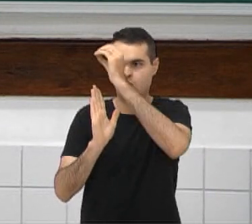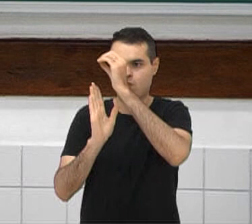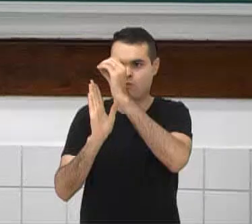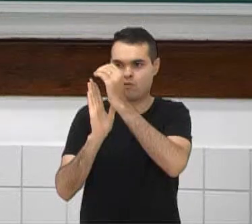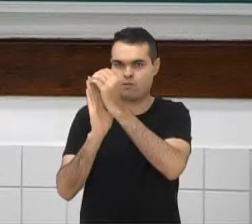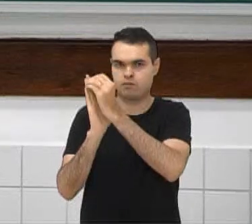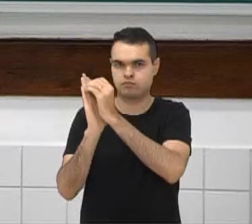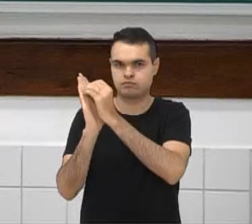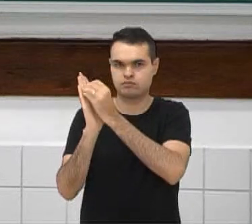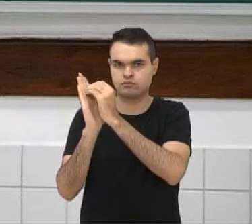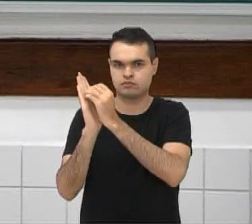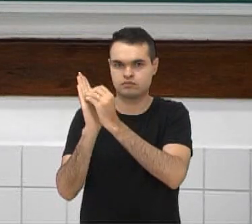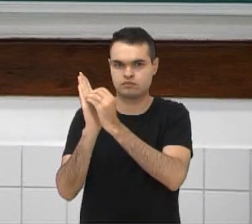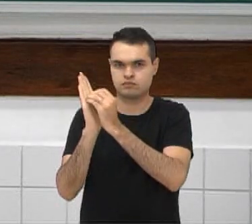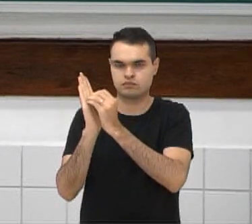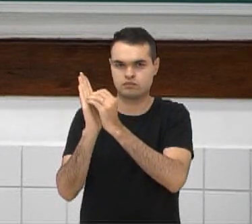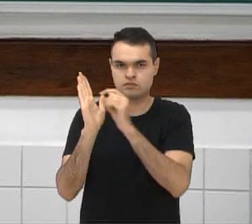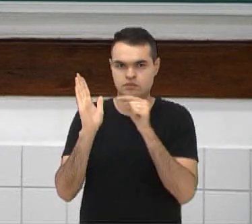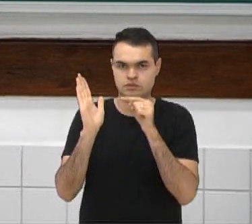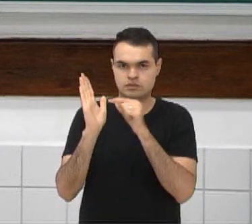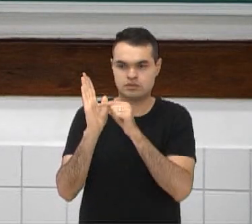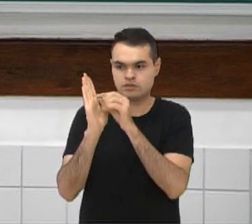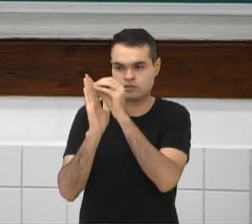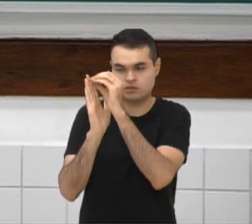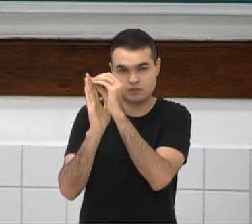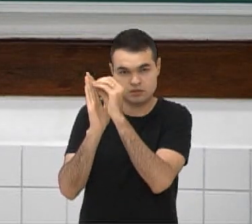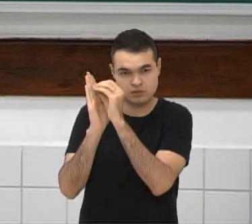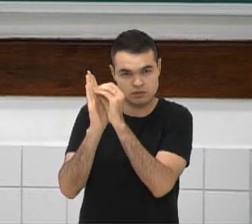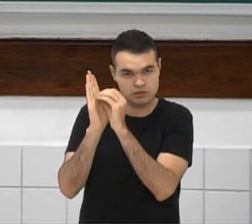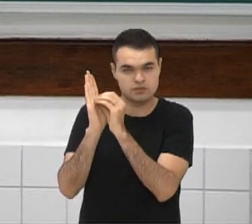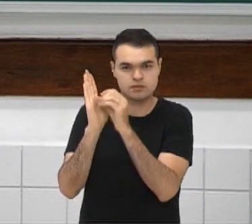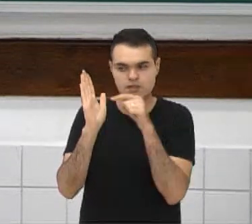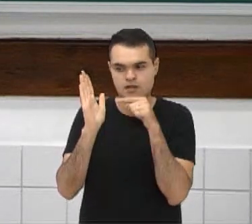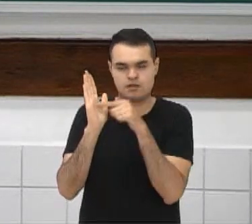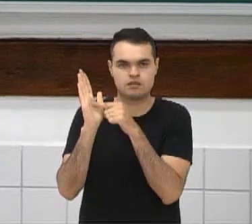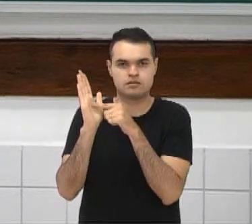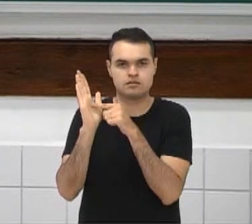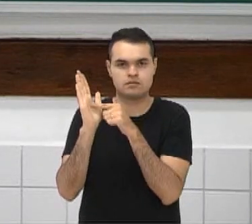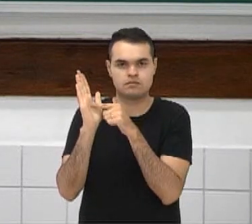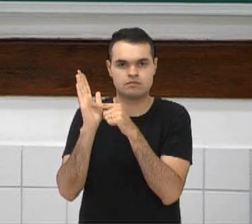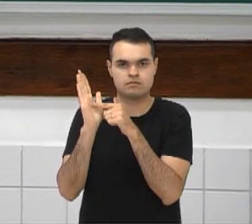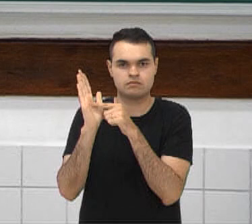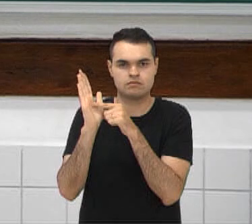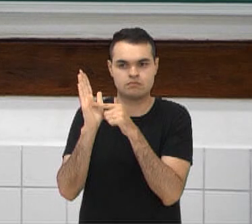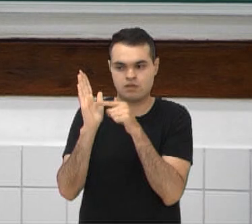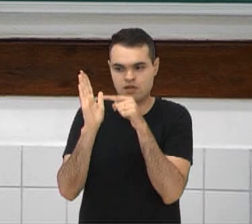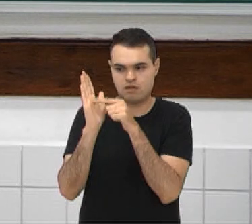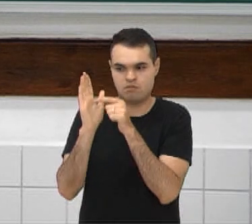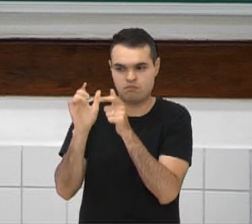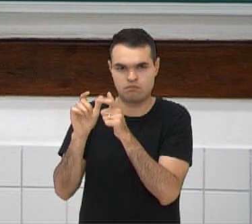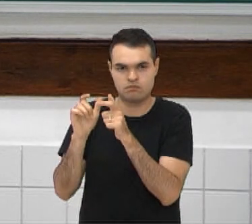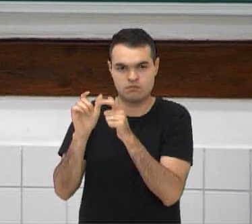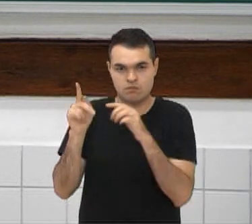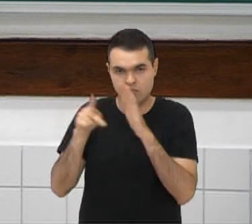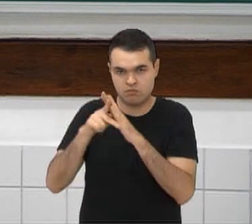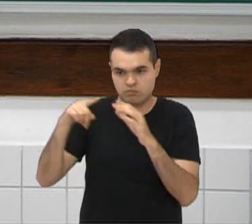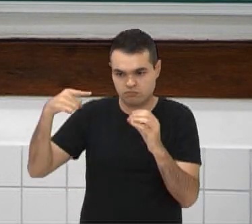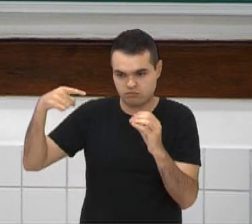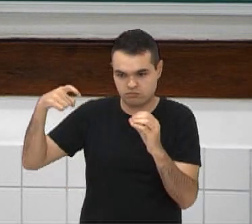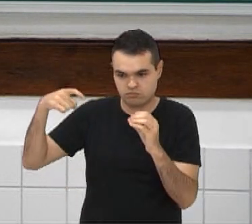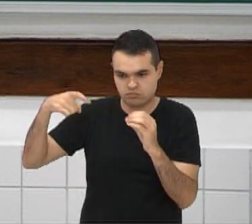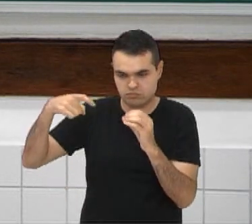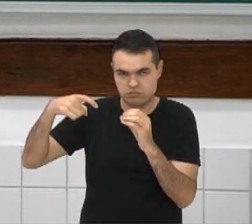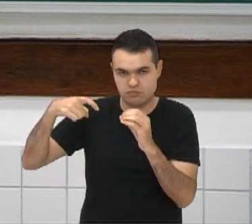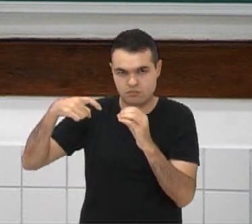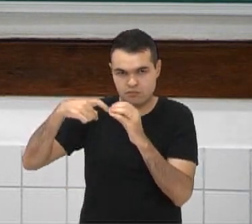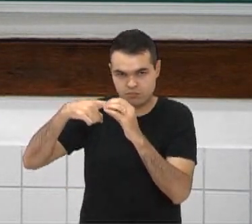na parede uterina, ele vai abrir, vai rasgar a parede uterina para poder se desenvolver ali. Tudo bem? Então, vamos